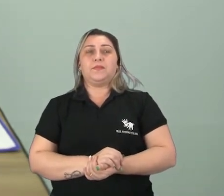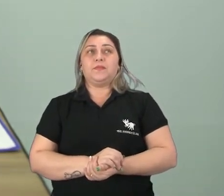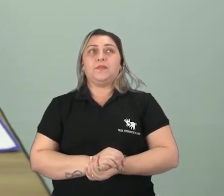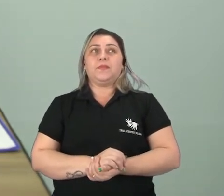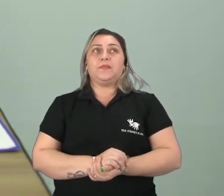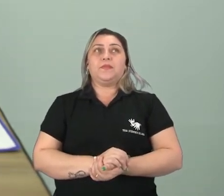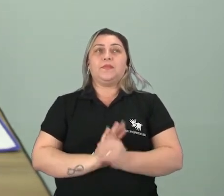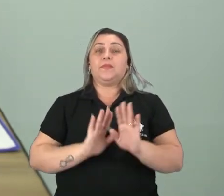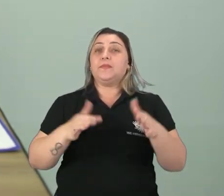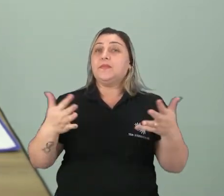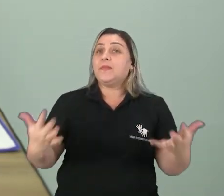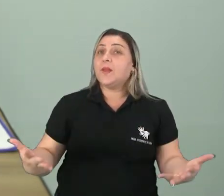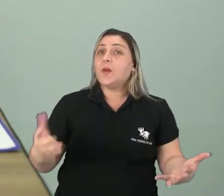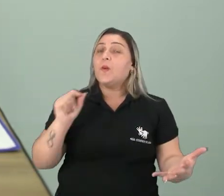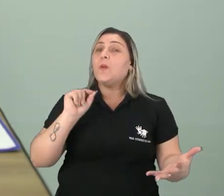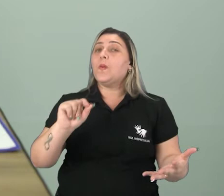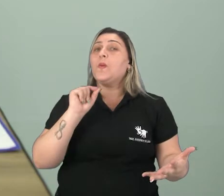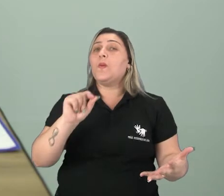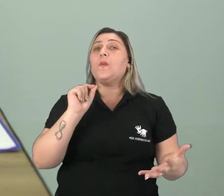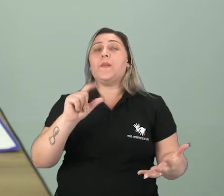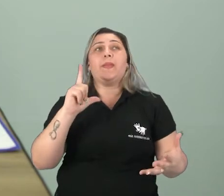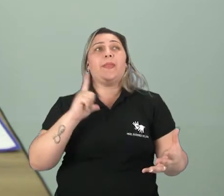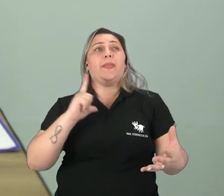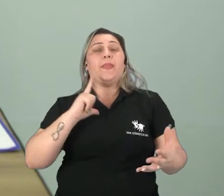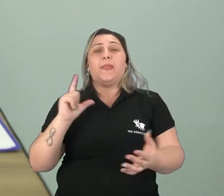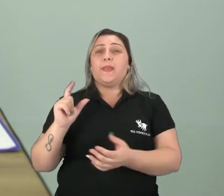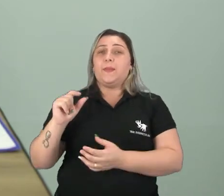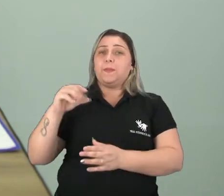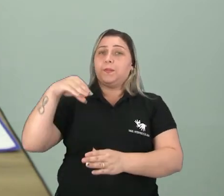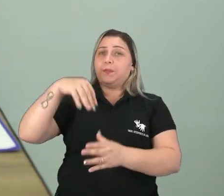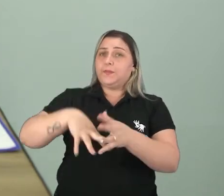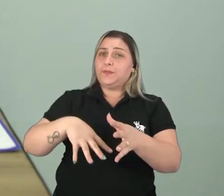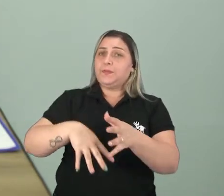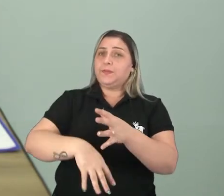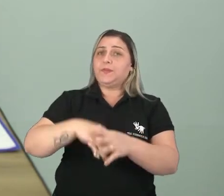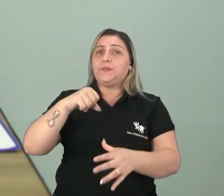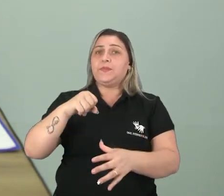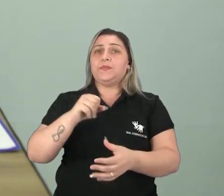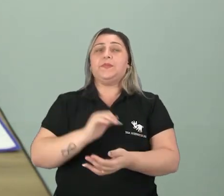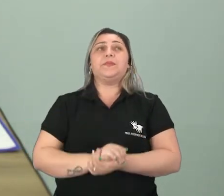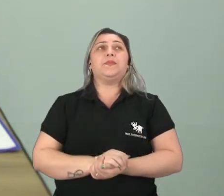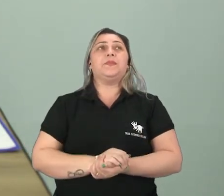e olha o que será visto que tem na minha mão